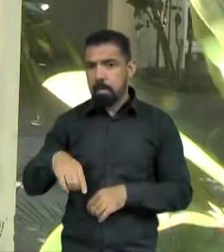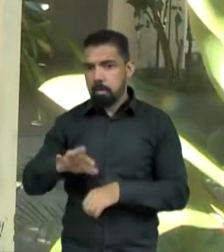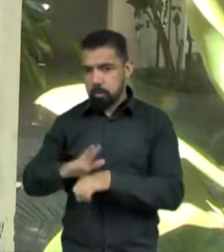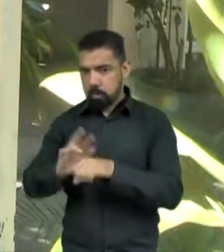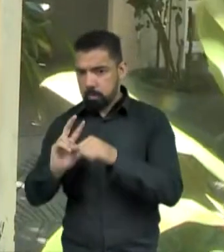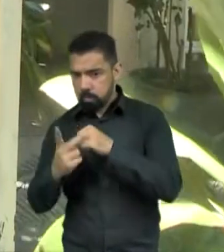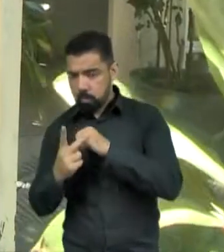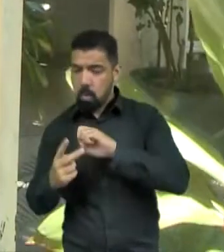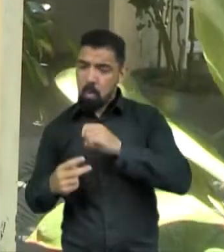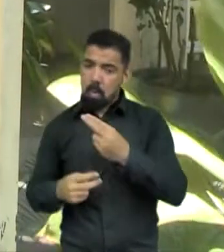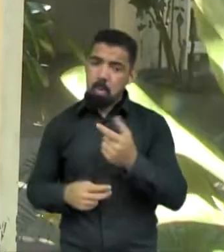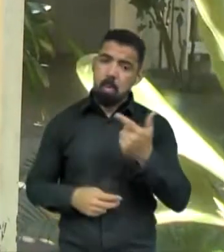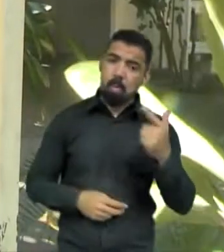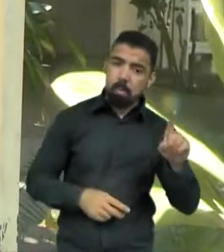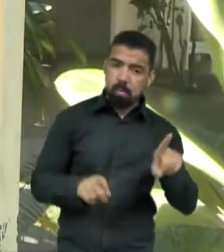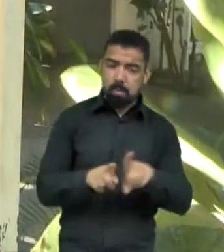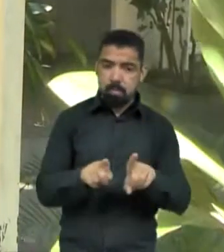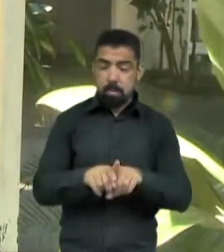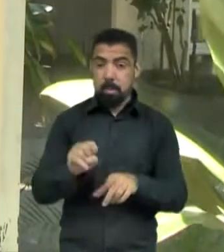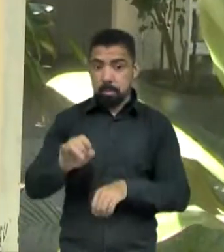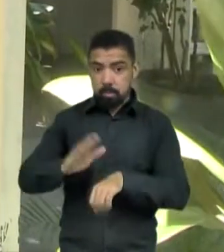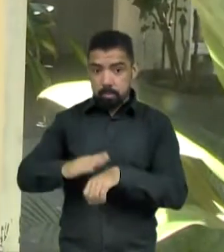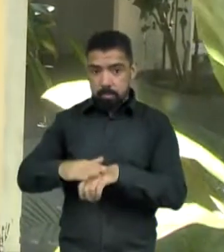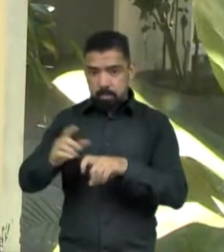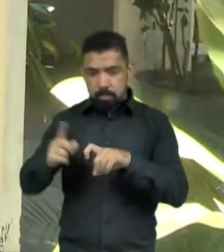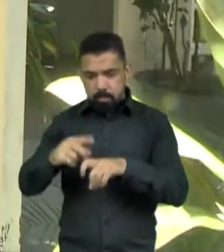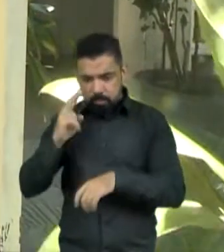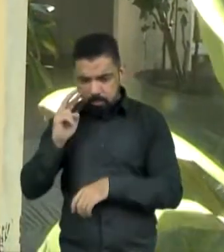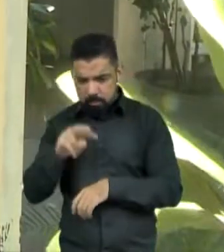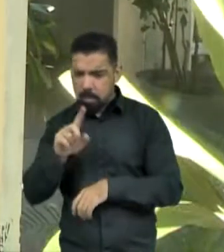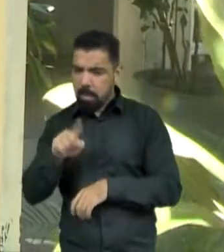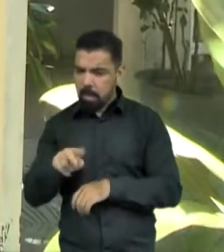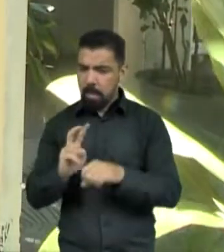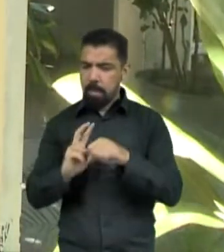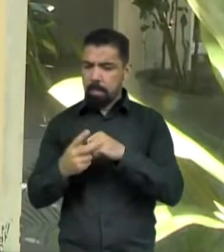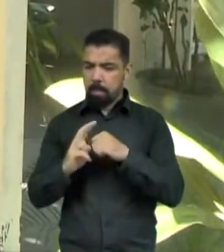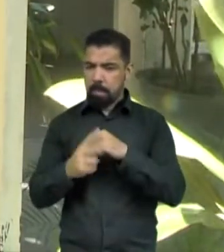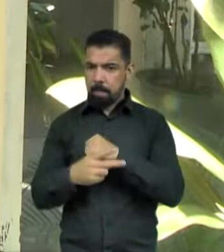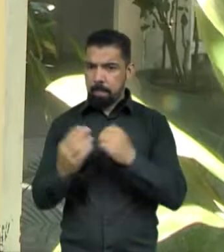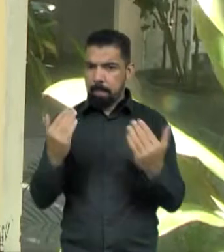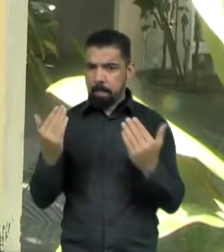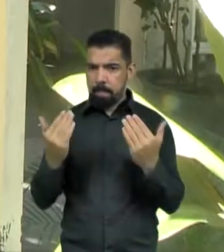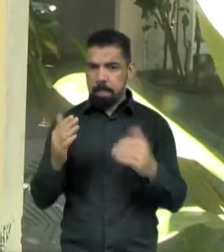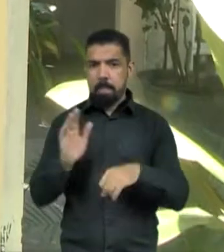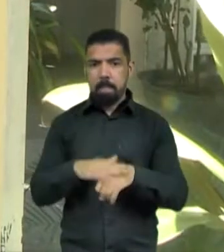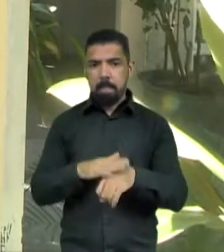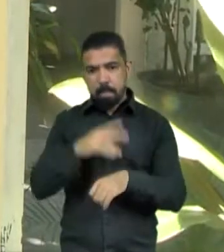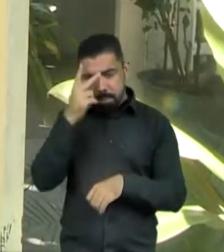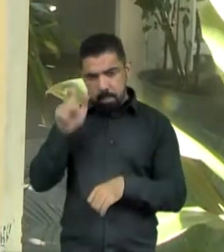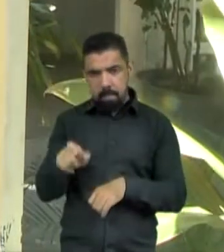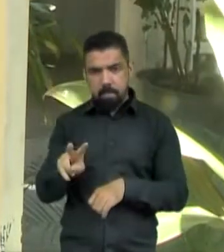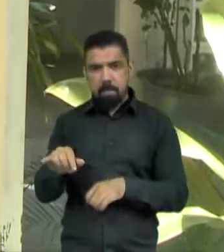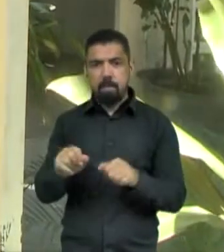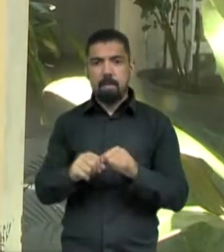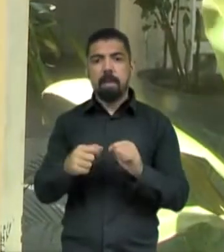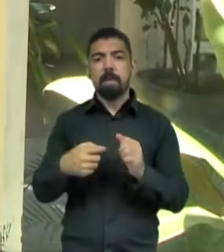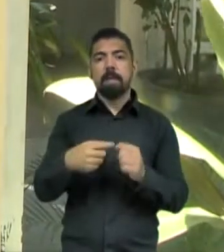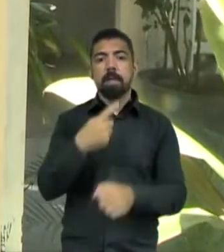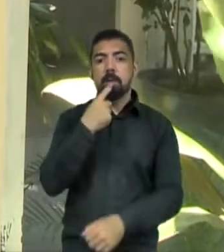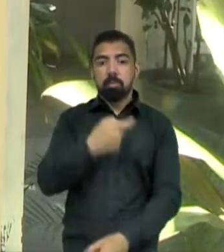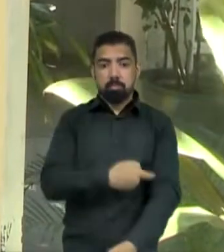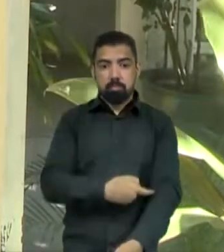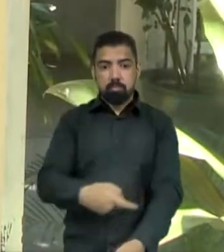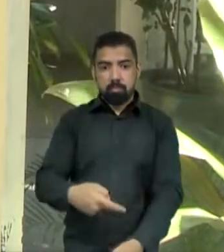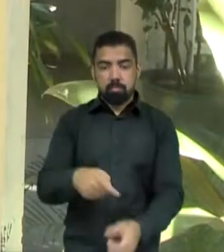diagnósticos. Se na avaliação médica o médico achar que possa ser monkeypox, esse paciente faz o exame para confirmar e deve ser